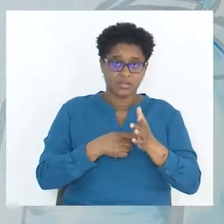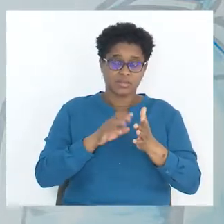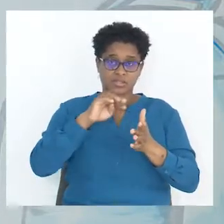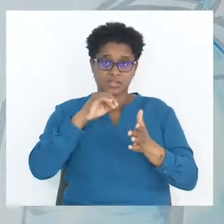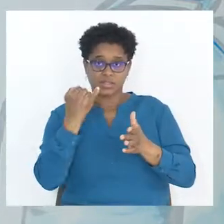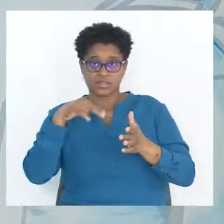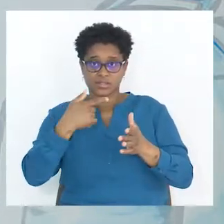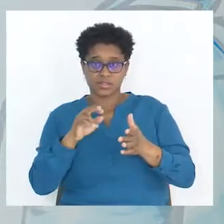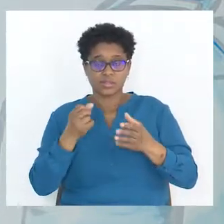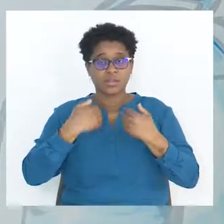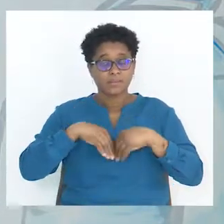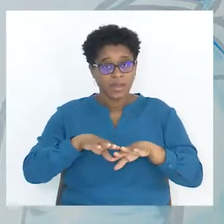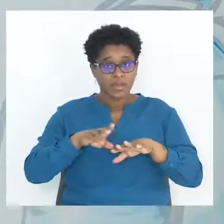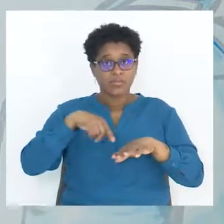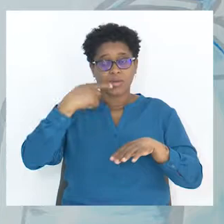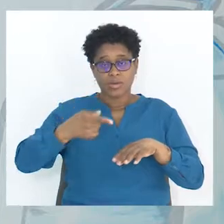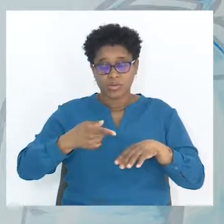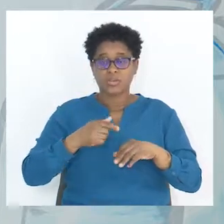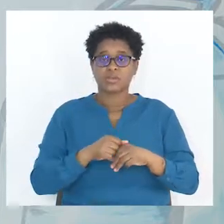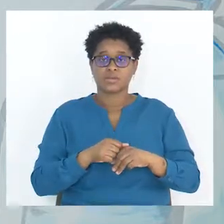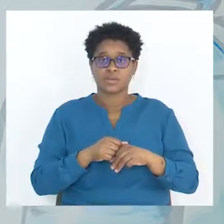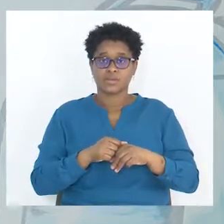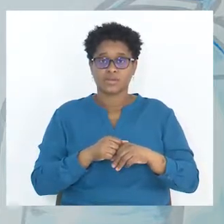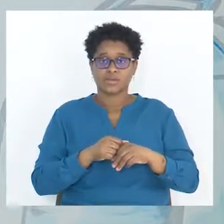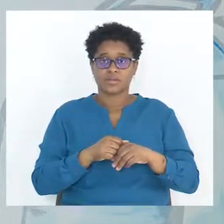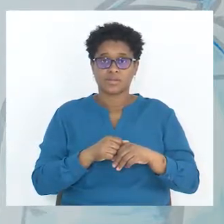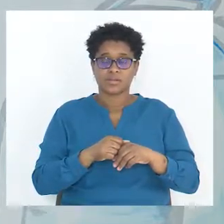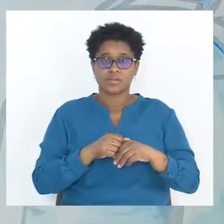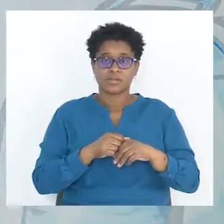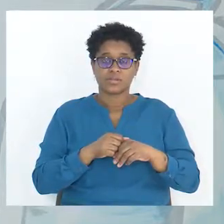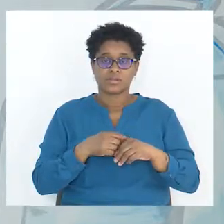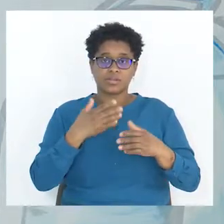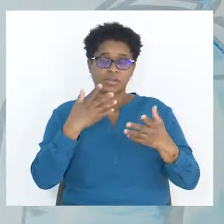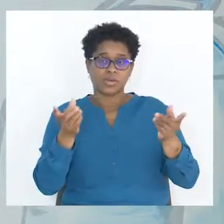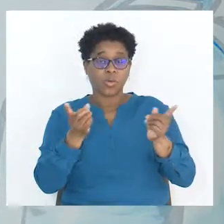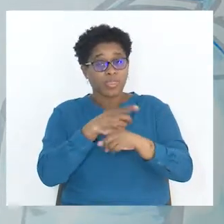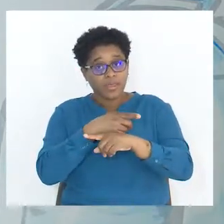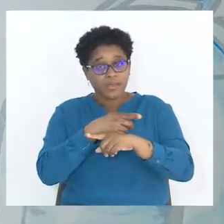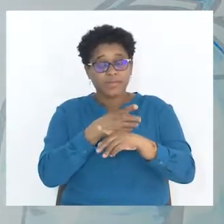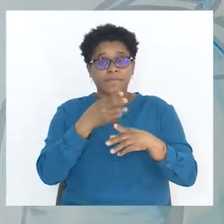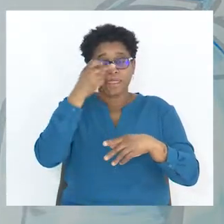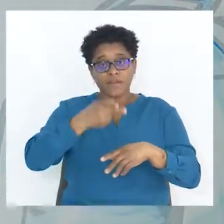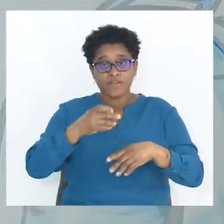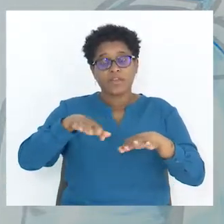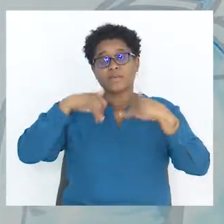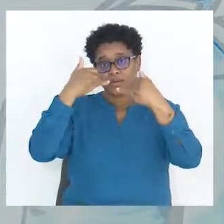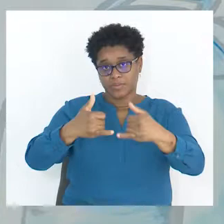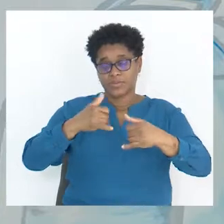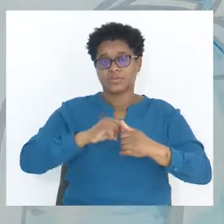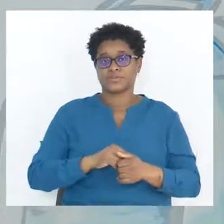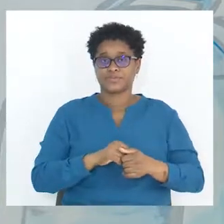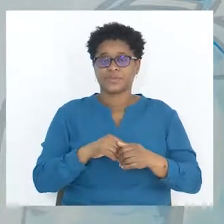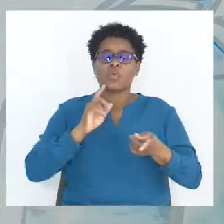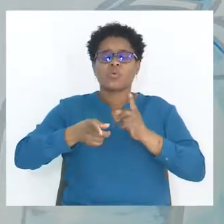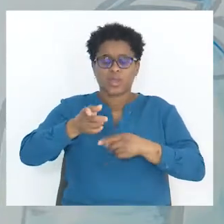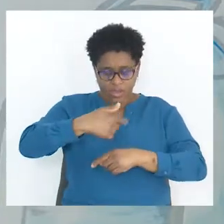textos, mas também tu tens uma outra que é de contrair. A contração fica para mais tarde.